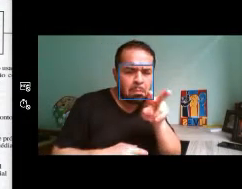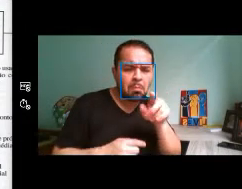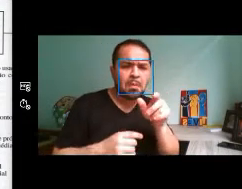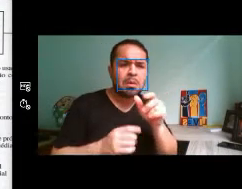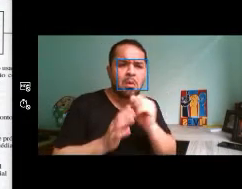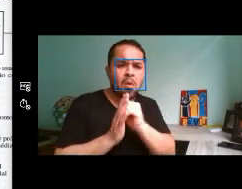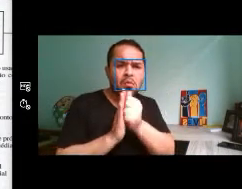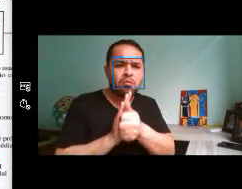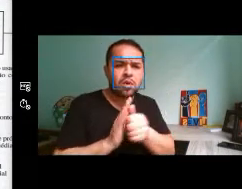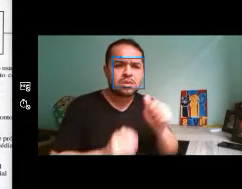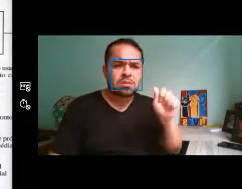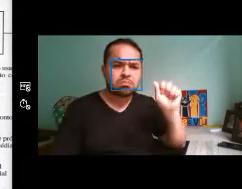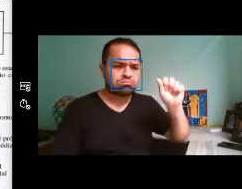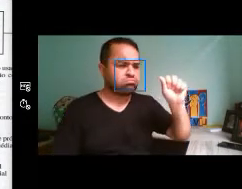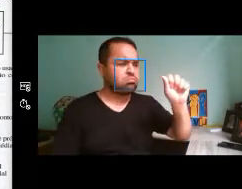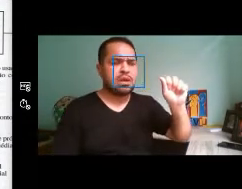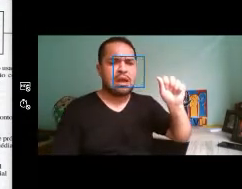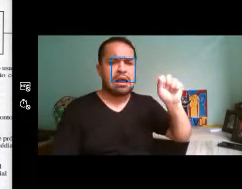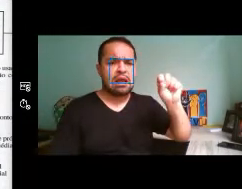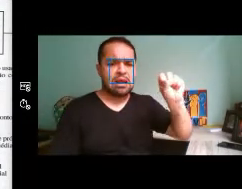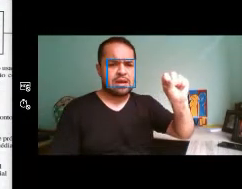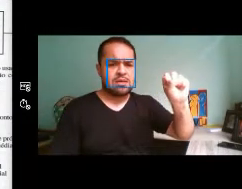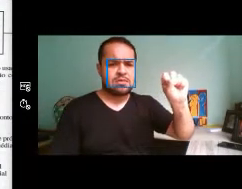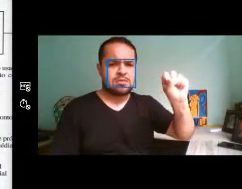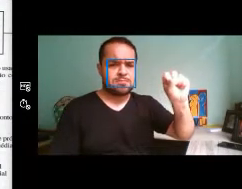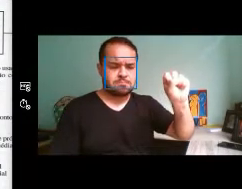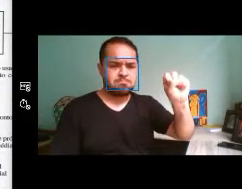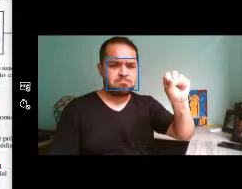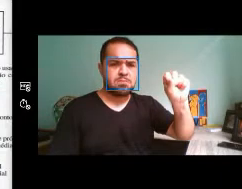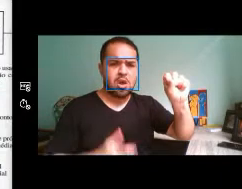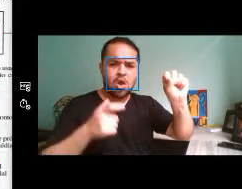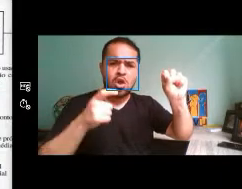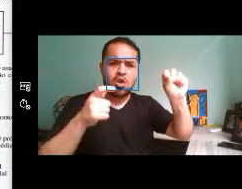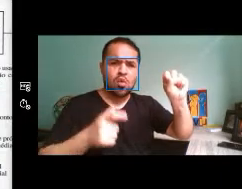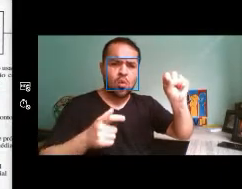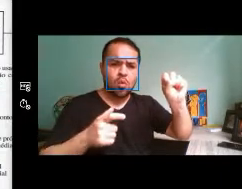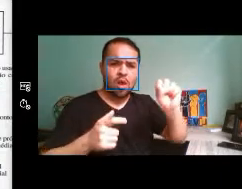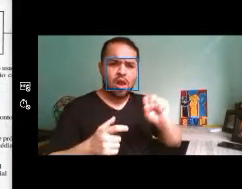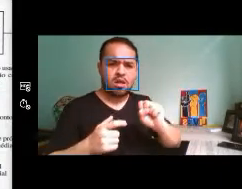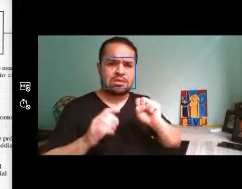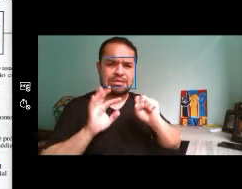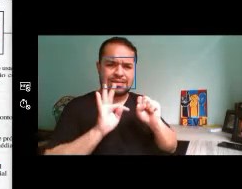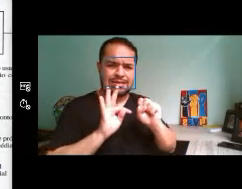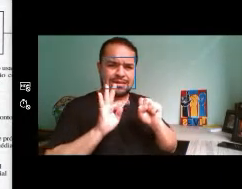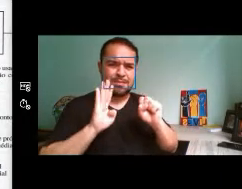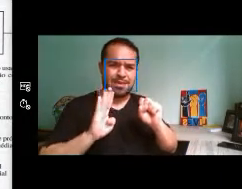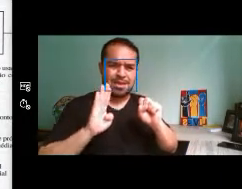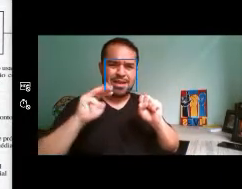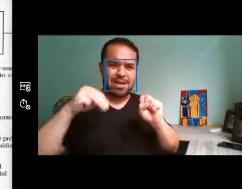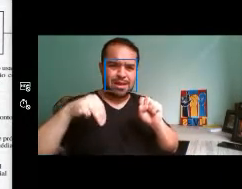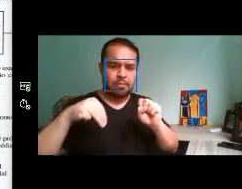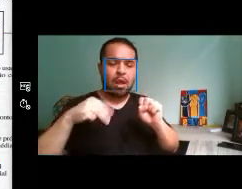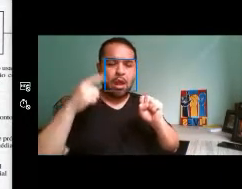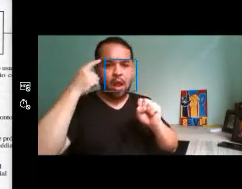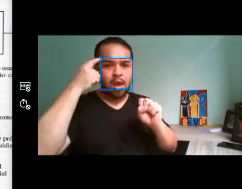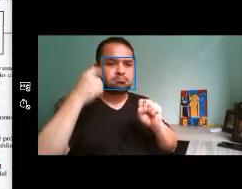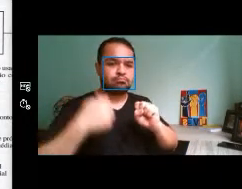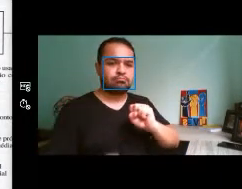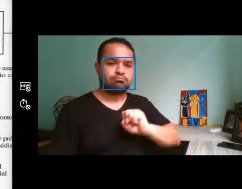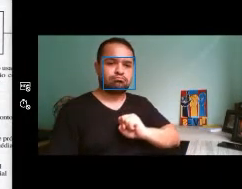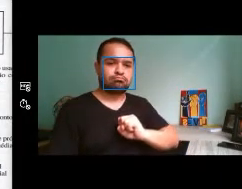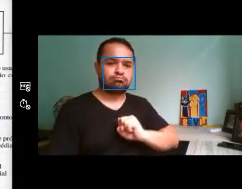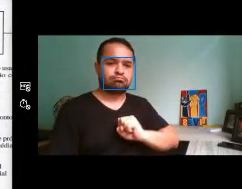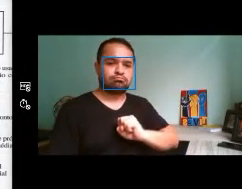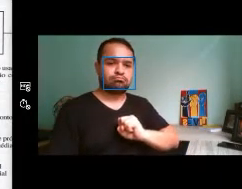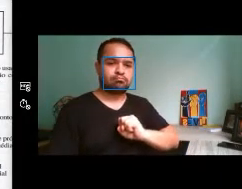um K, veja, eu já tenho a configuração, o local, TBM, AS,